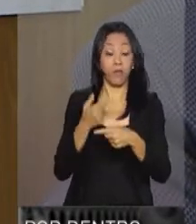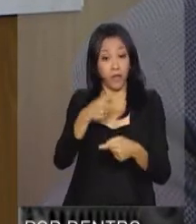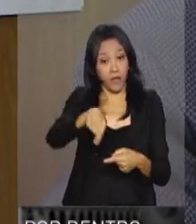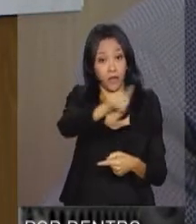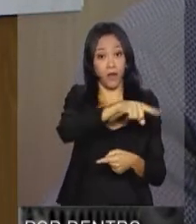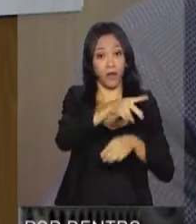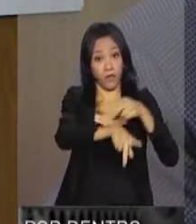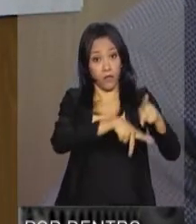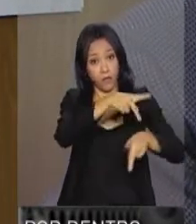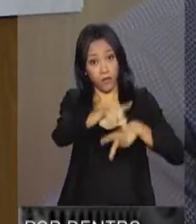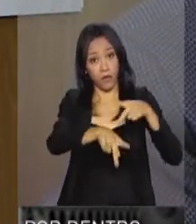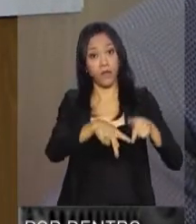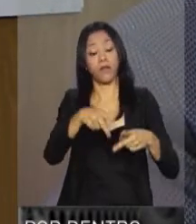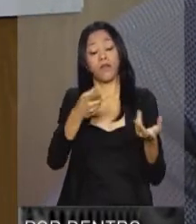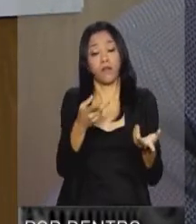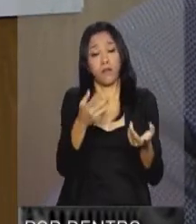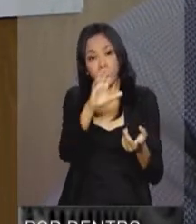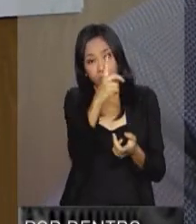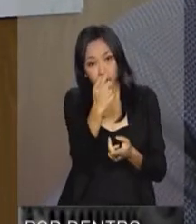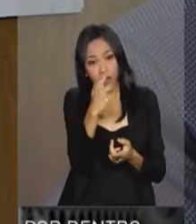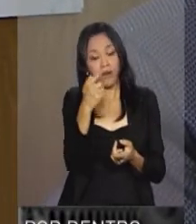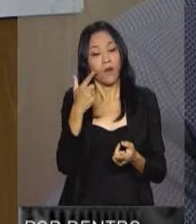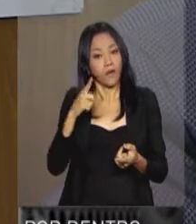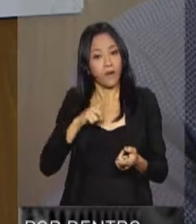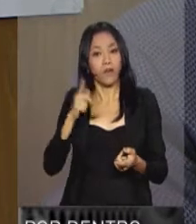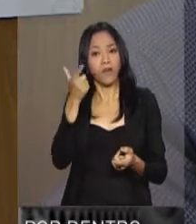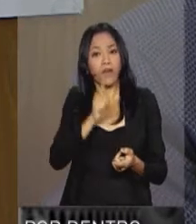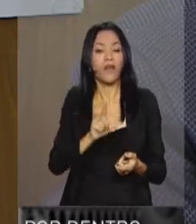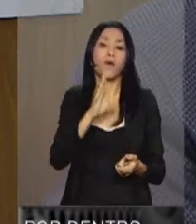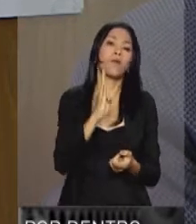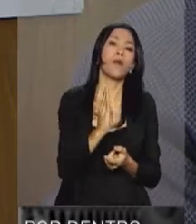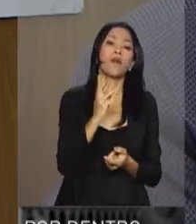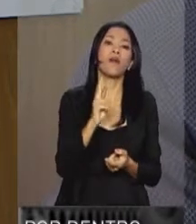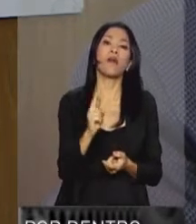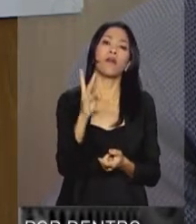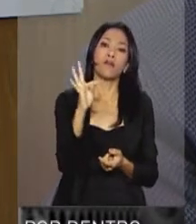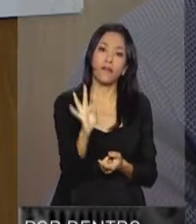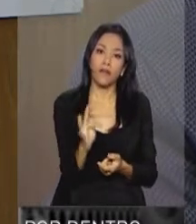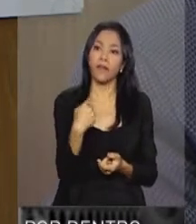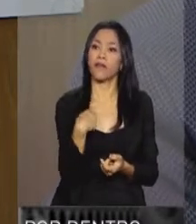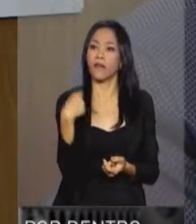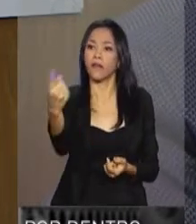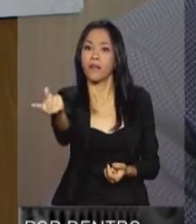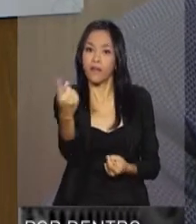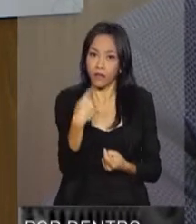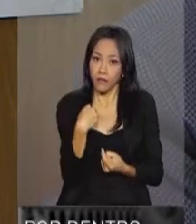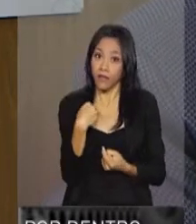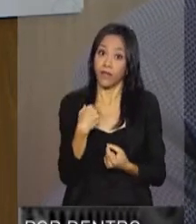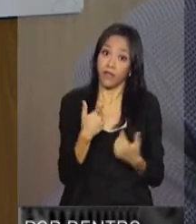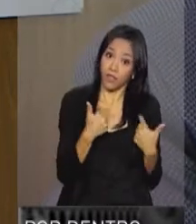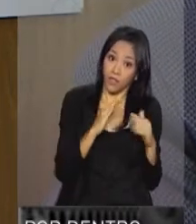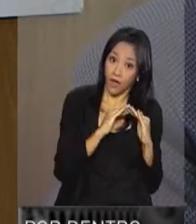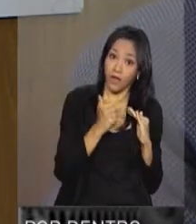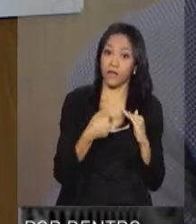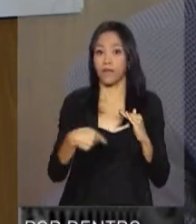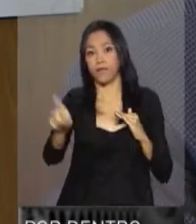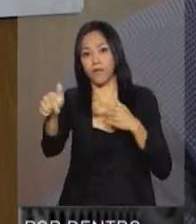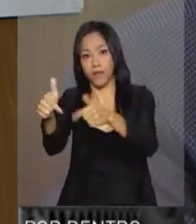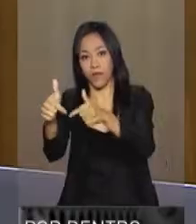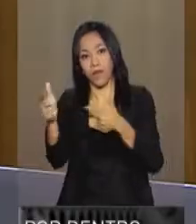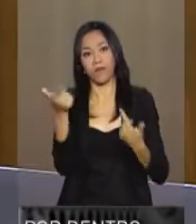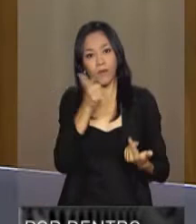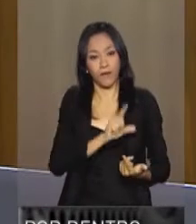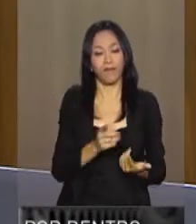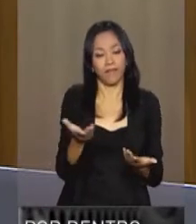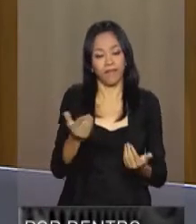tenha esse brt na que dará celeridade na ida e vinda todos os dias de casa o trabalho à disposição da população